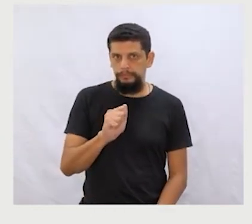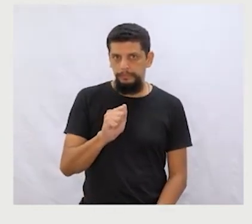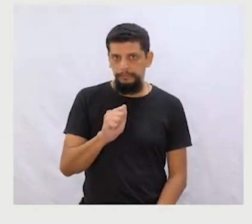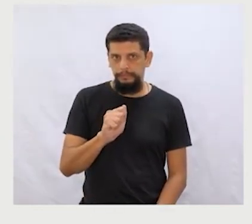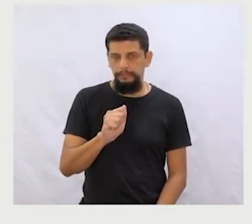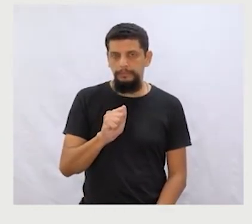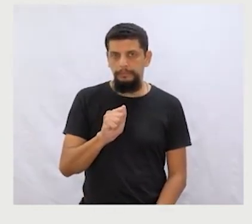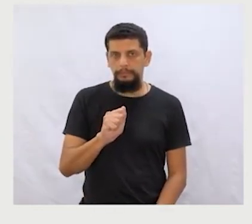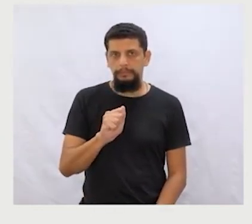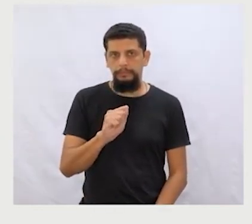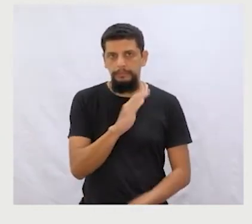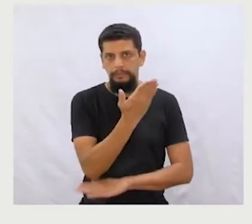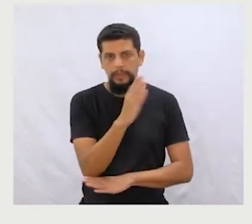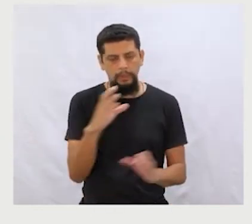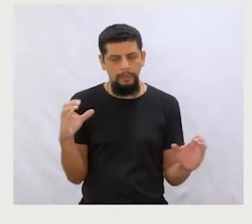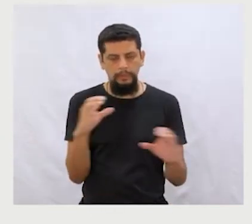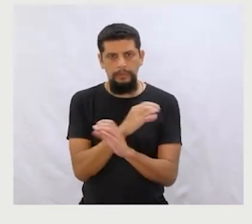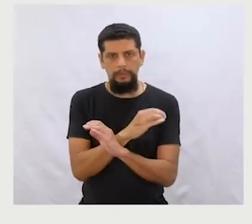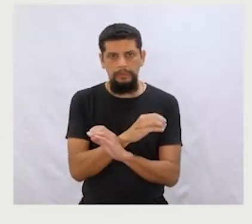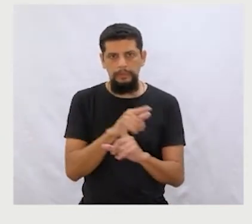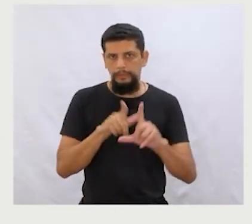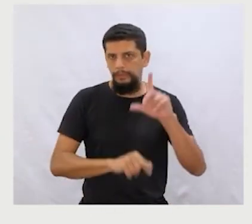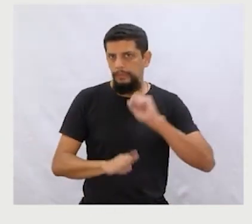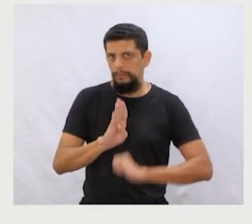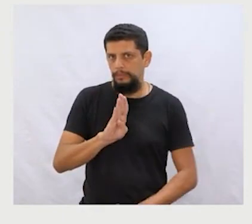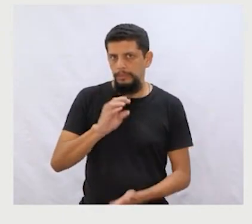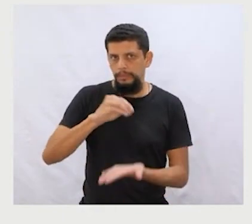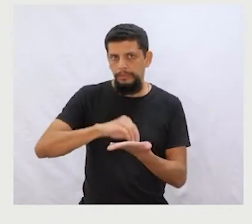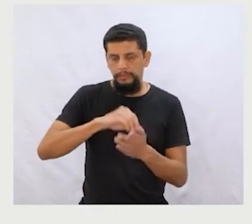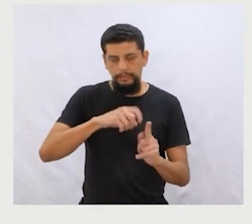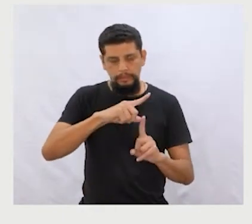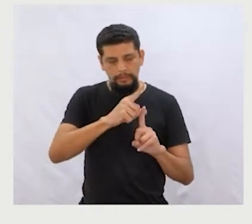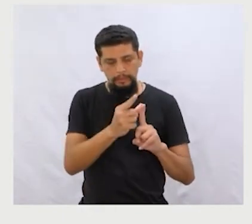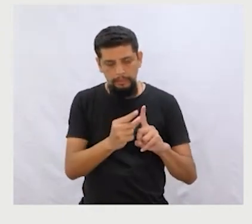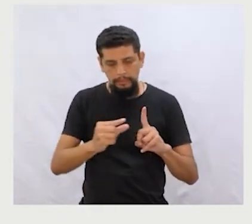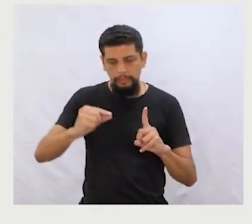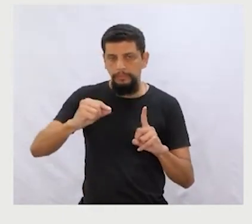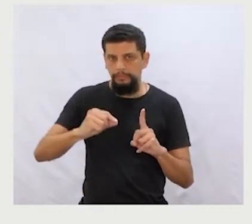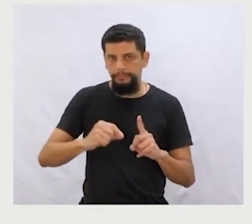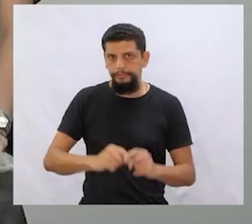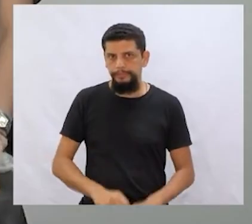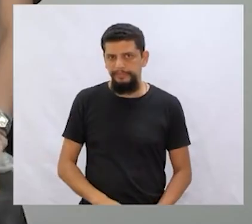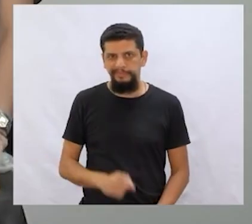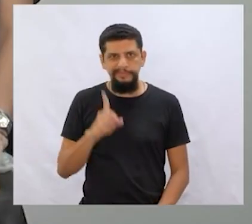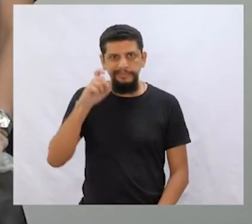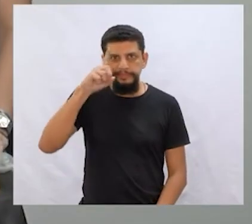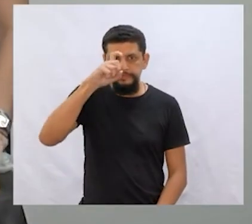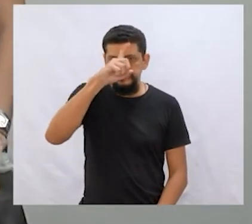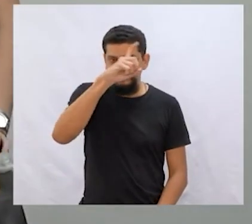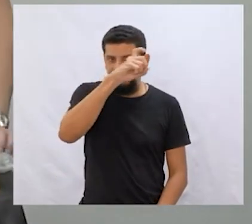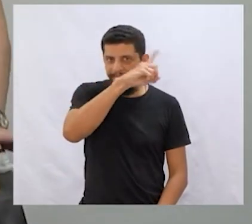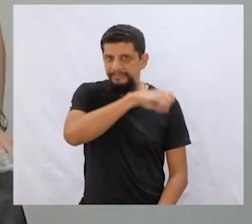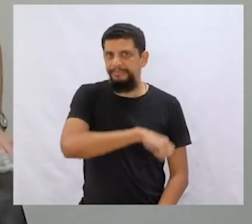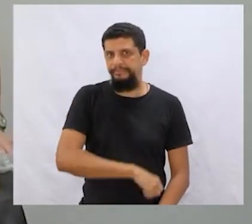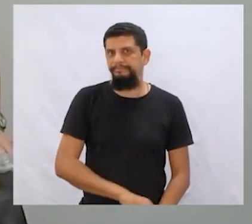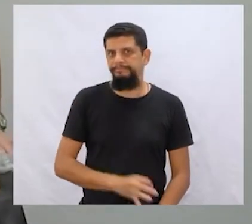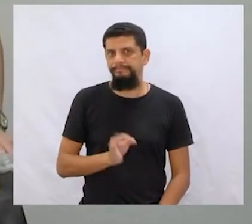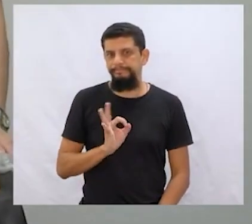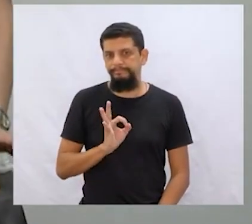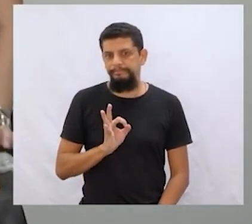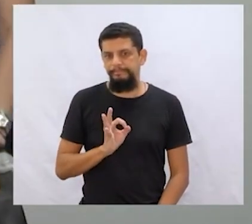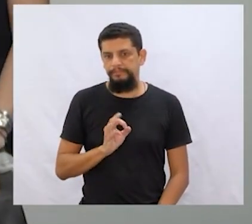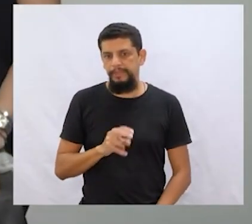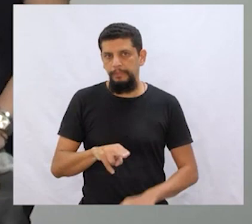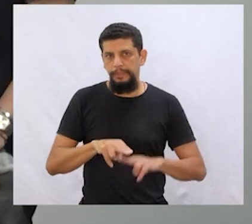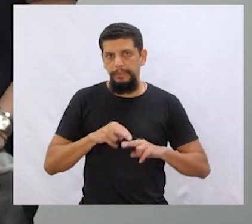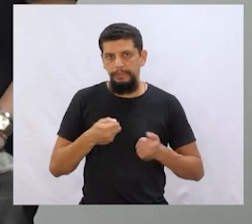árvore estava completa, e na letra B, estava faltando as folhinhas. Isso era difícil, né, professora Simone? Era difícil,